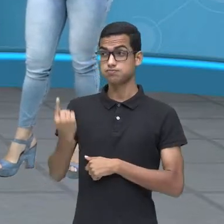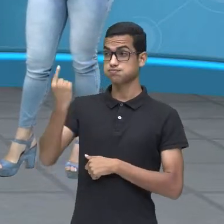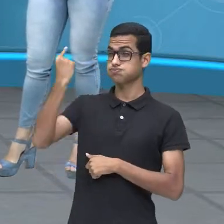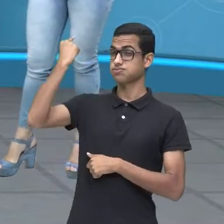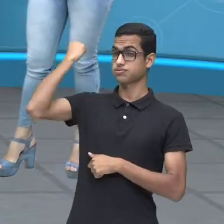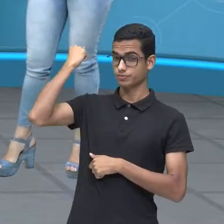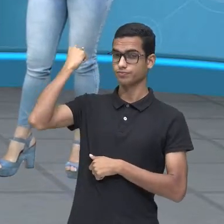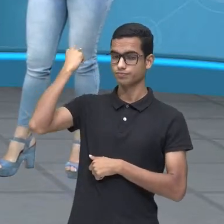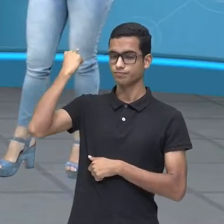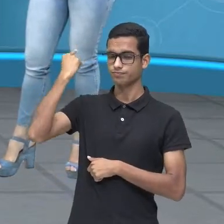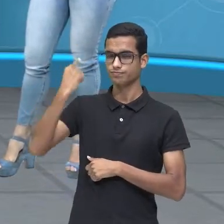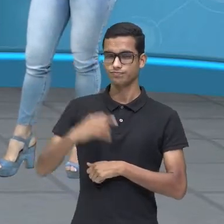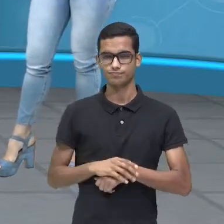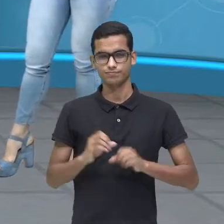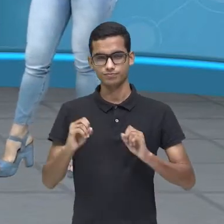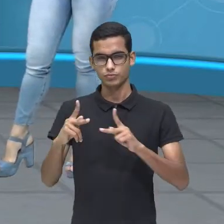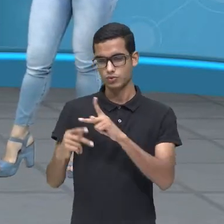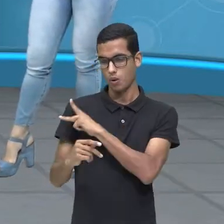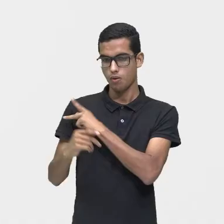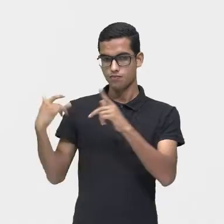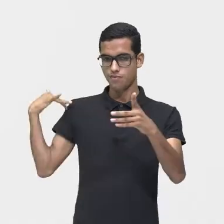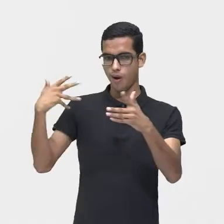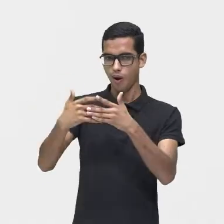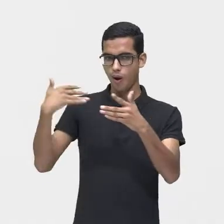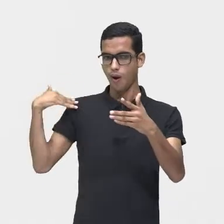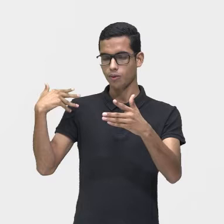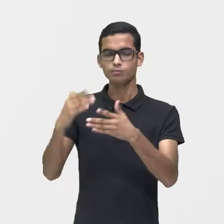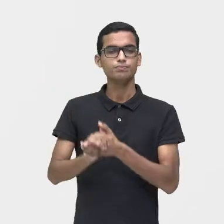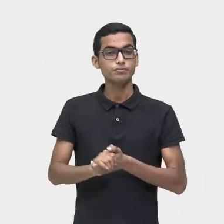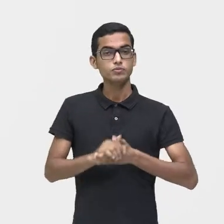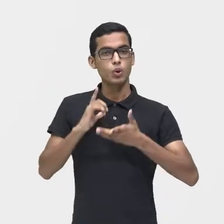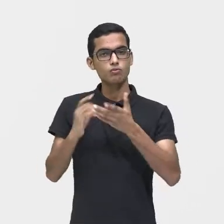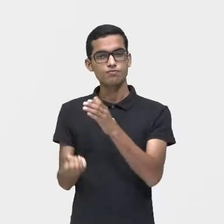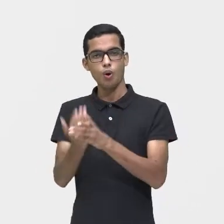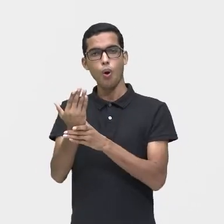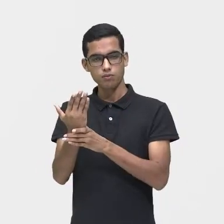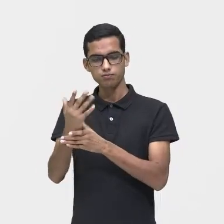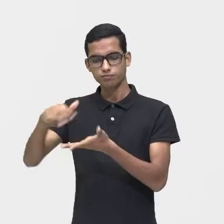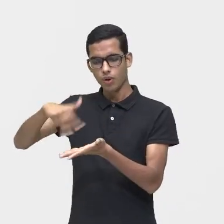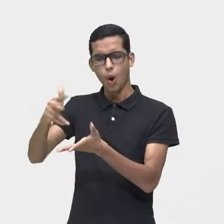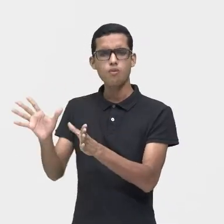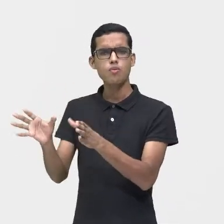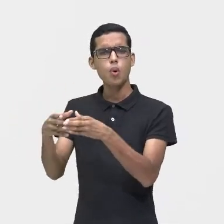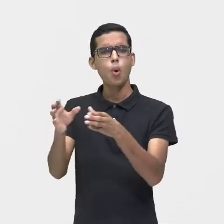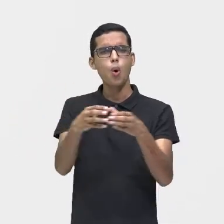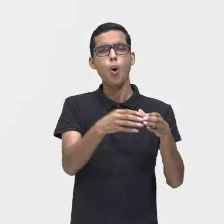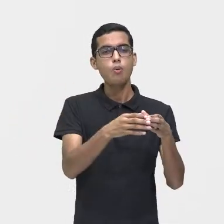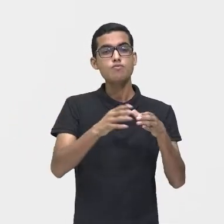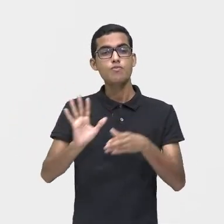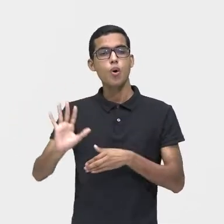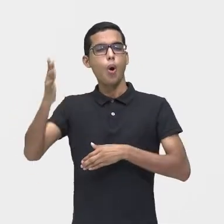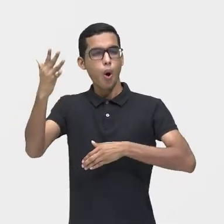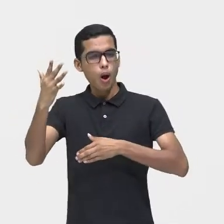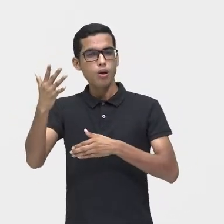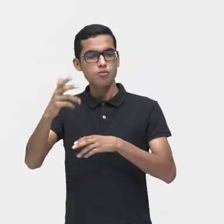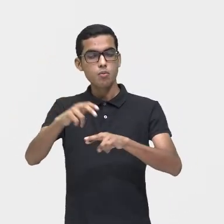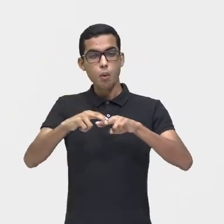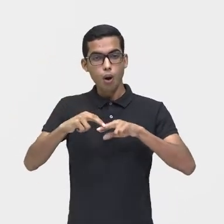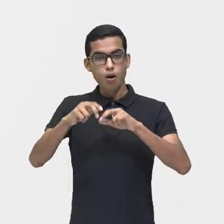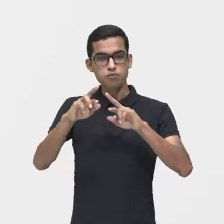amiguinhos pré-históricos, certo? O surgimento das danças em grupo aconteceu através dos